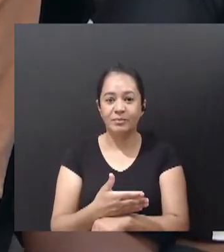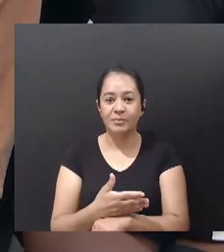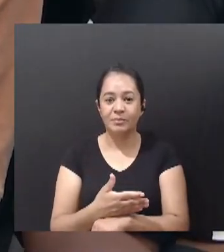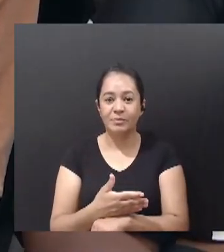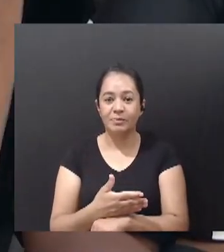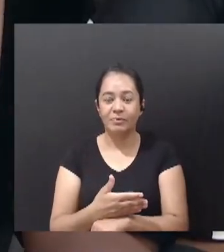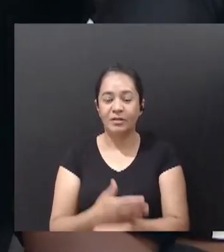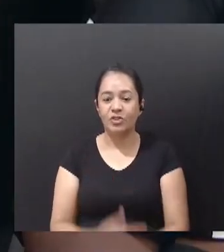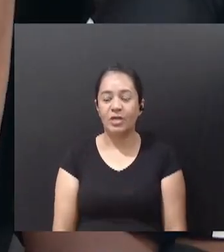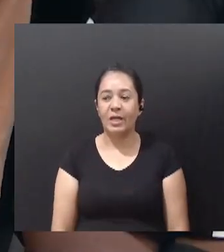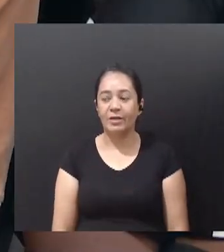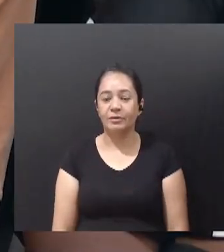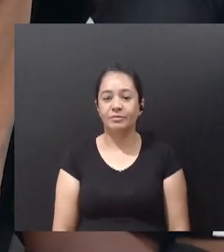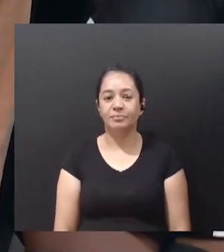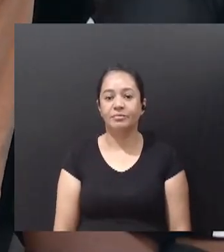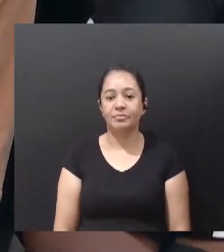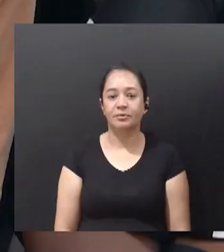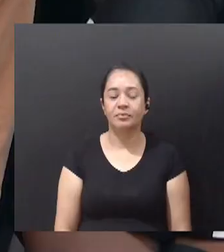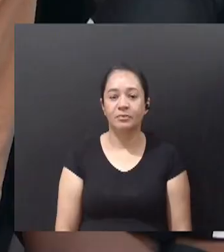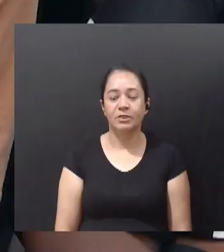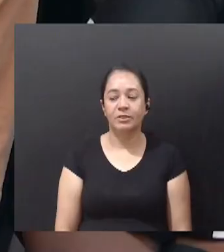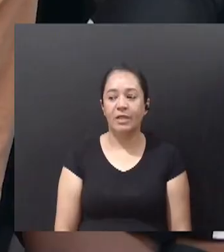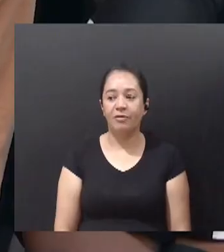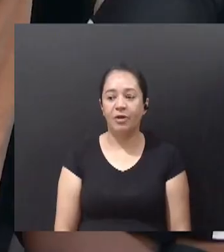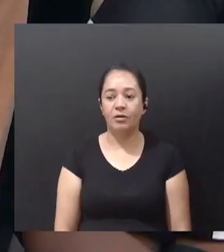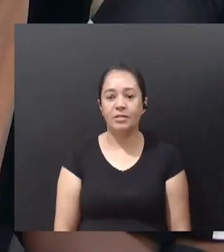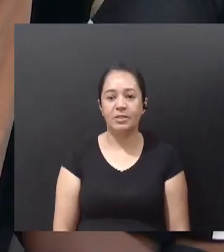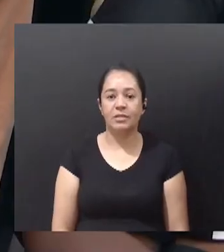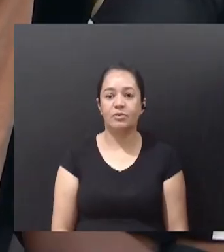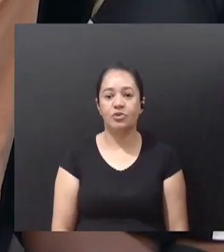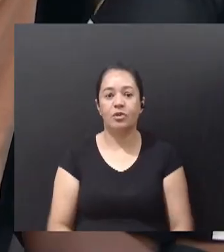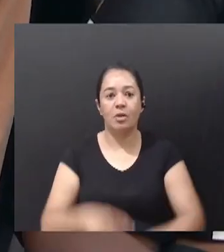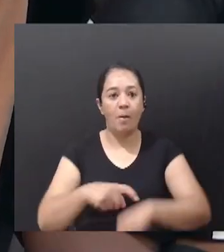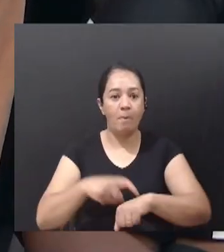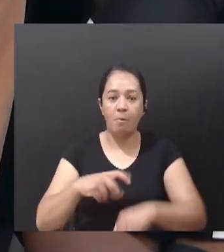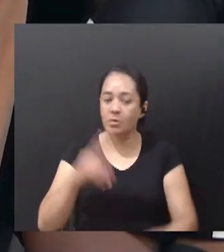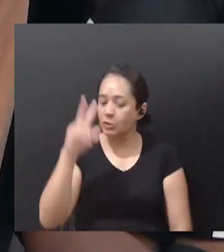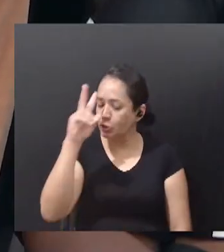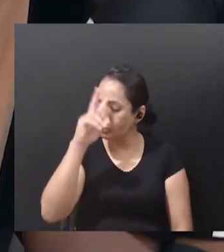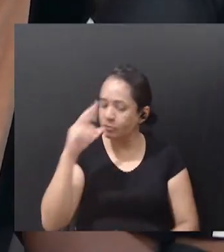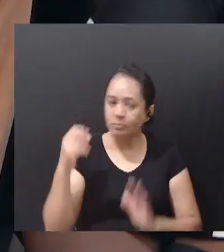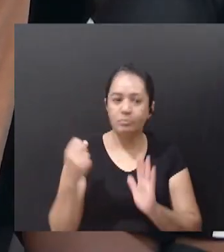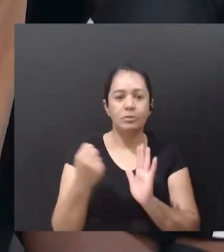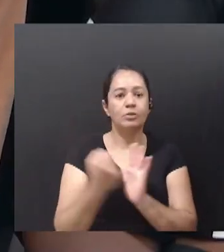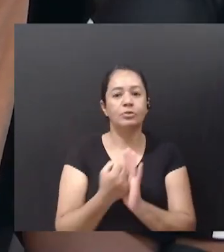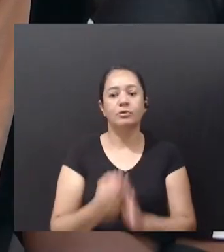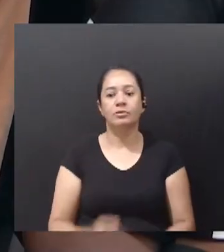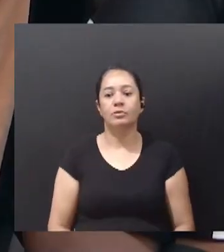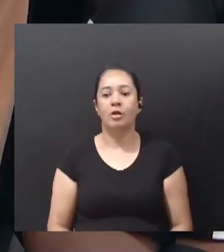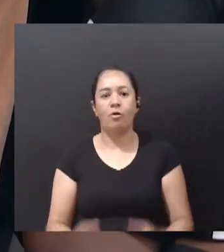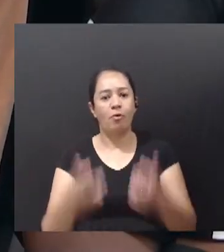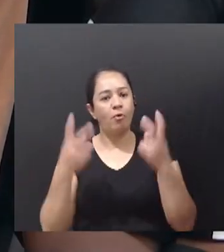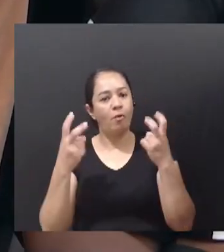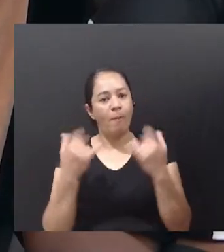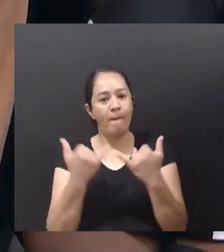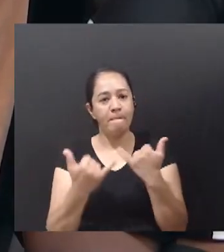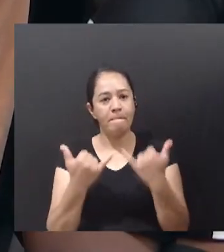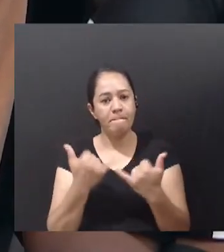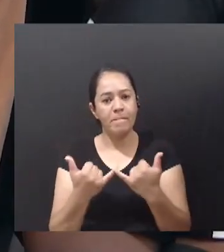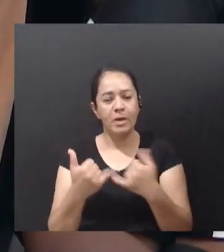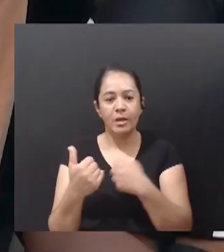desse momento histórico, digamos assim, né? Um momento de reconhecimento, como se fosse um carimbo